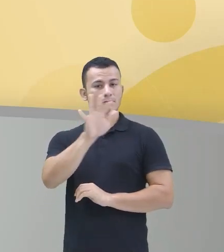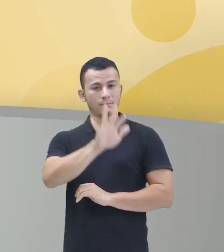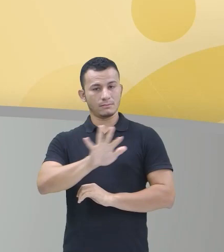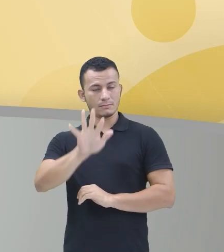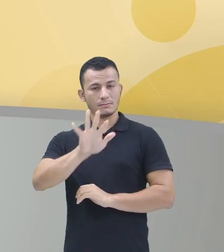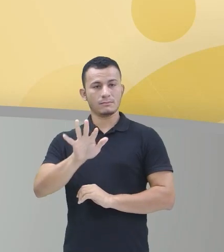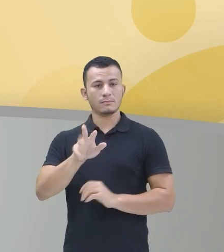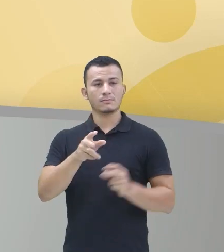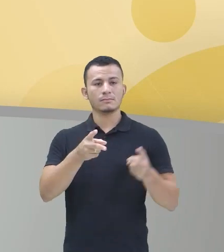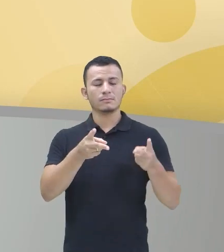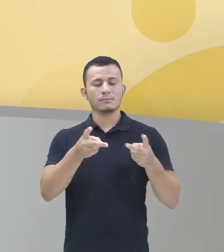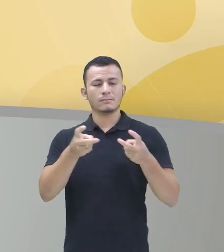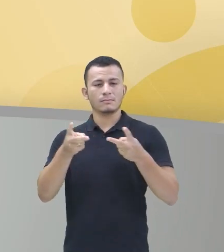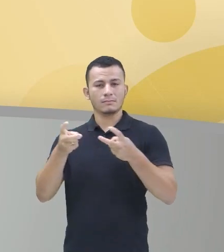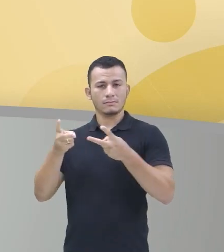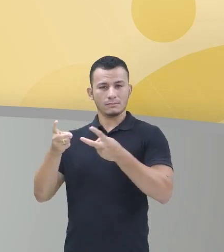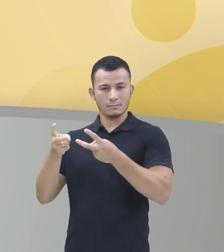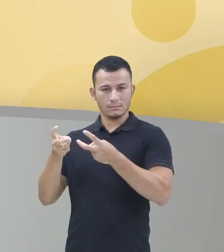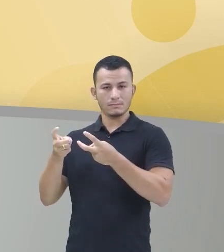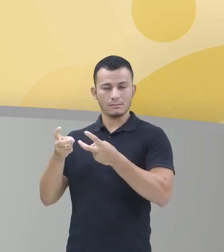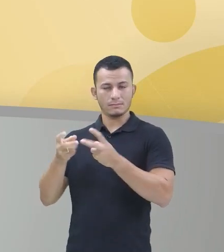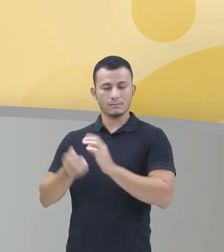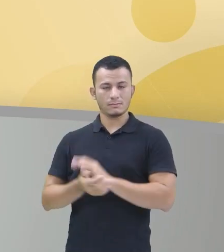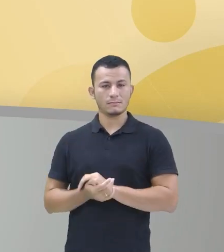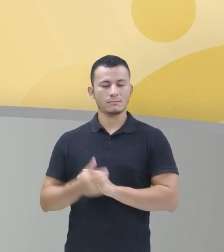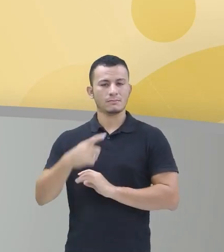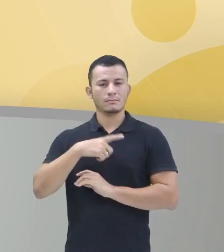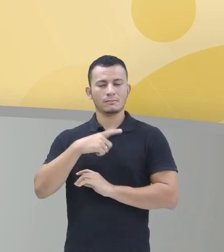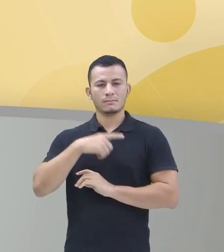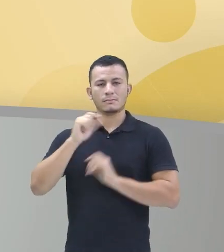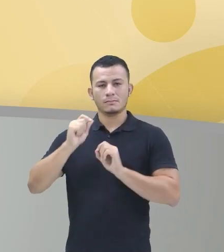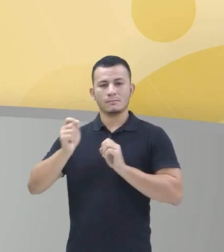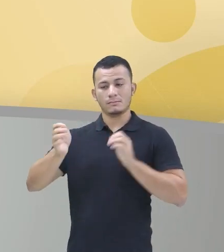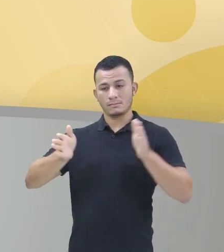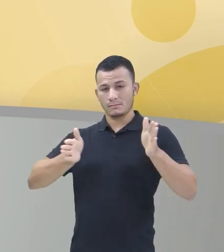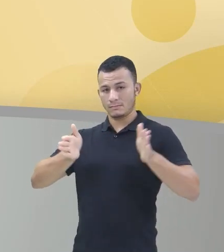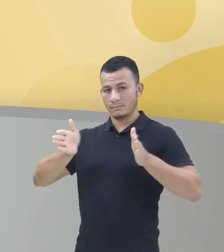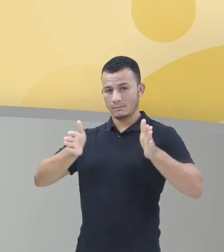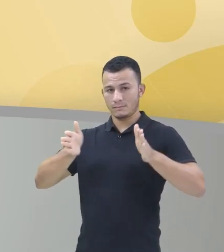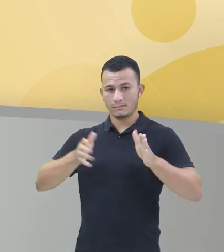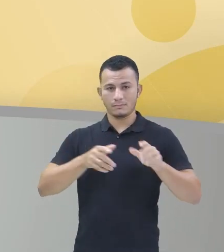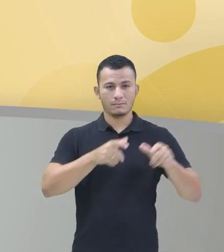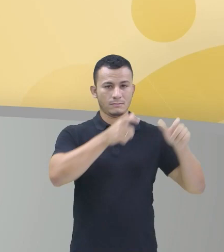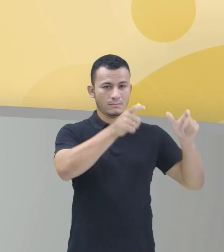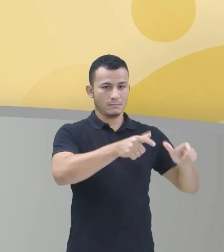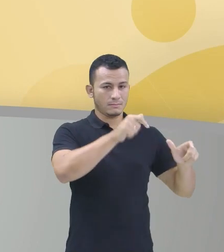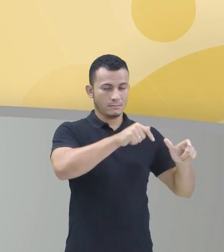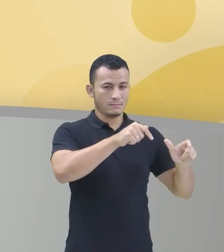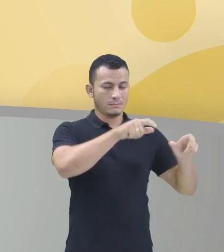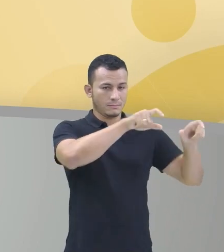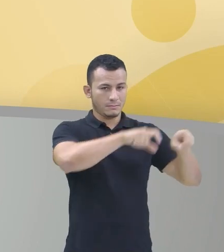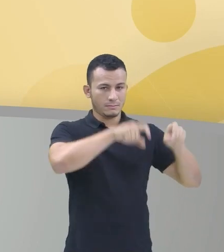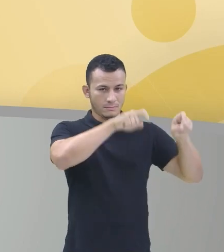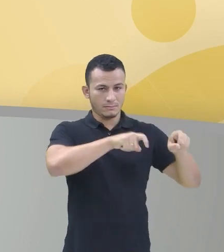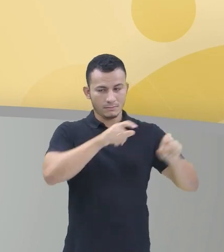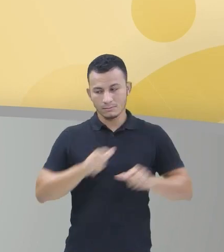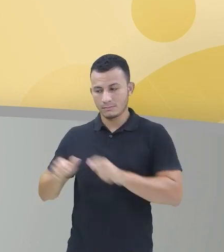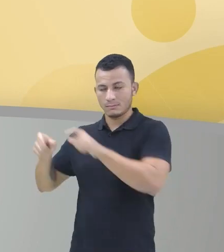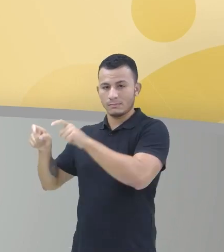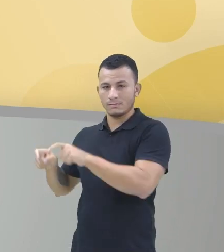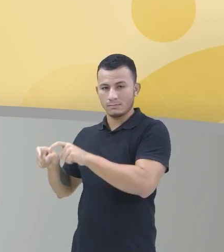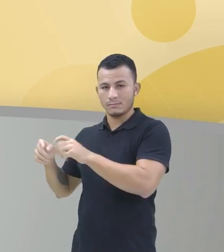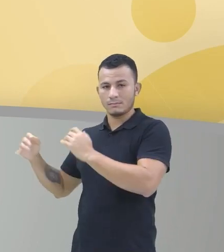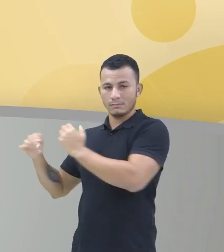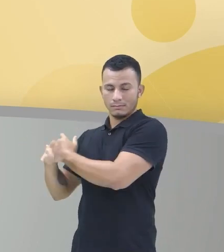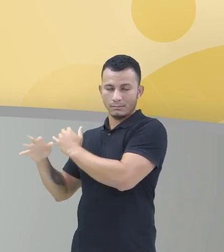Observem aqui, olha, a nossa imagem. Nós colocamos um paralelo entre a zona rural e a zona urbana. Vamos